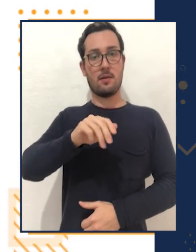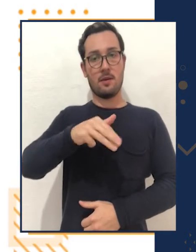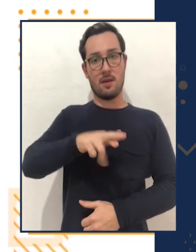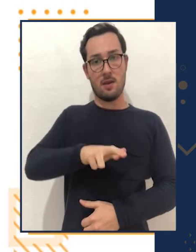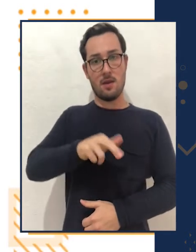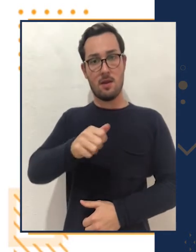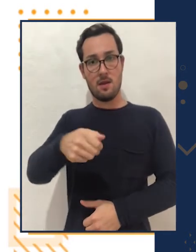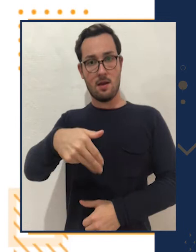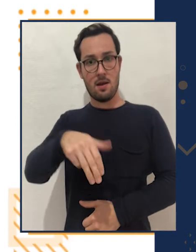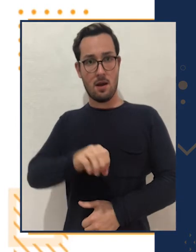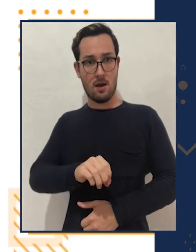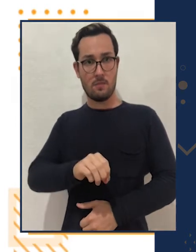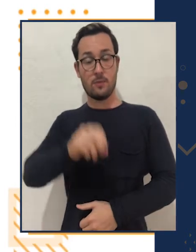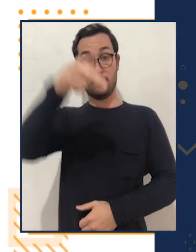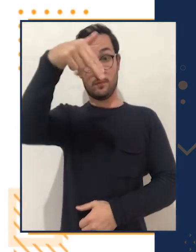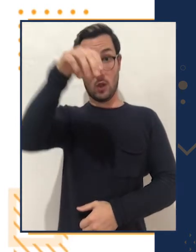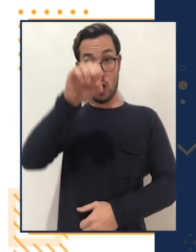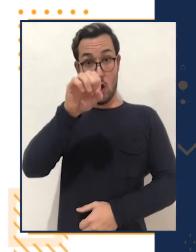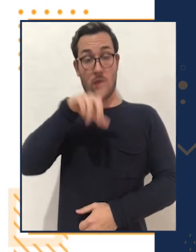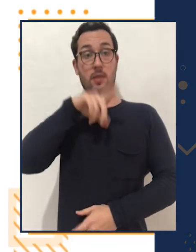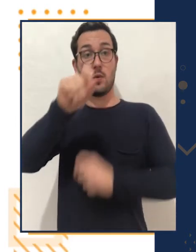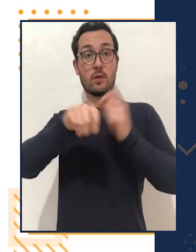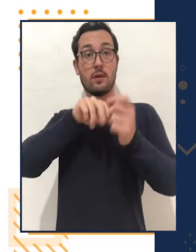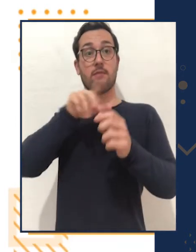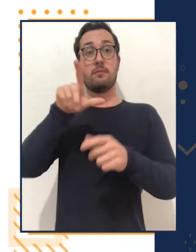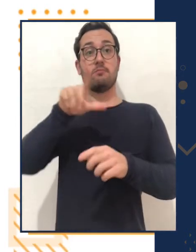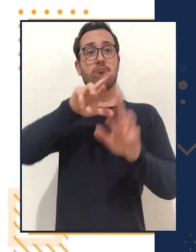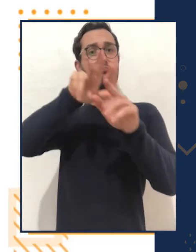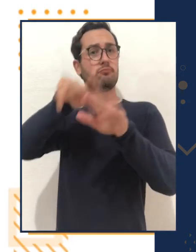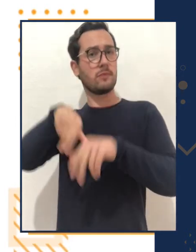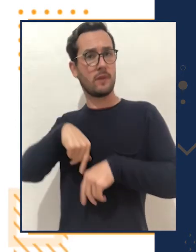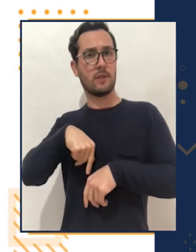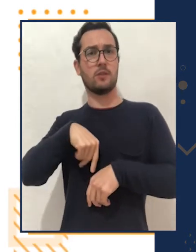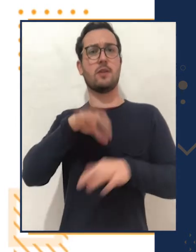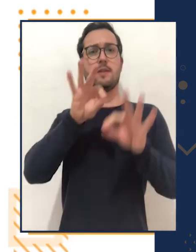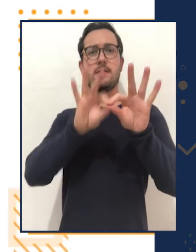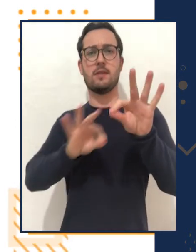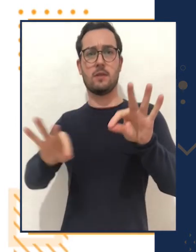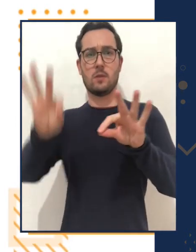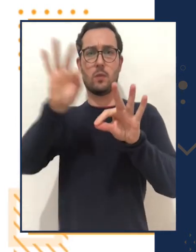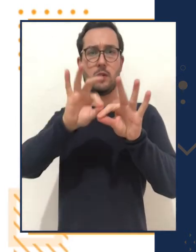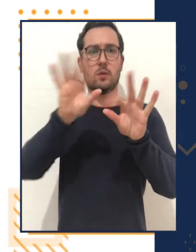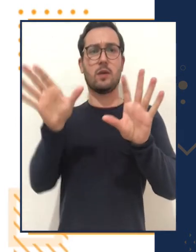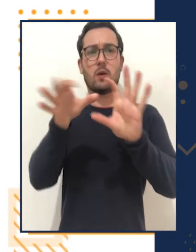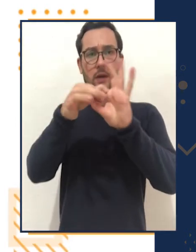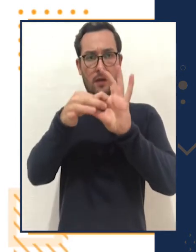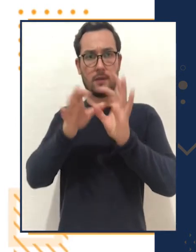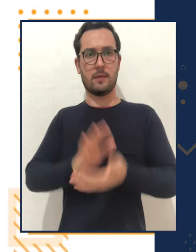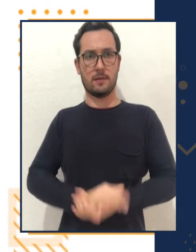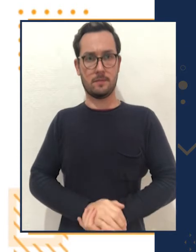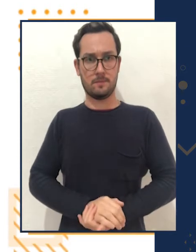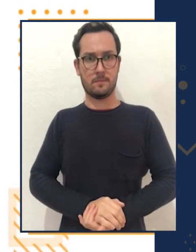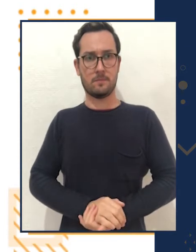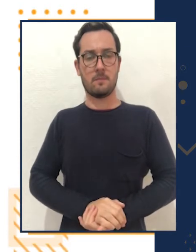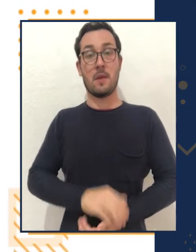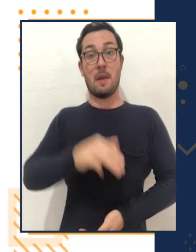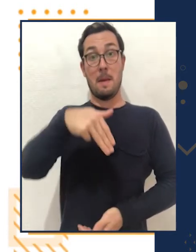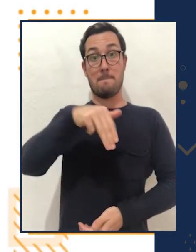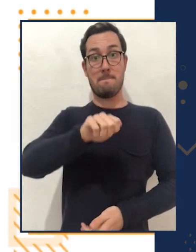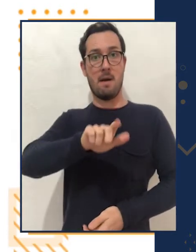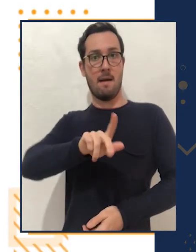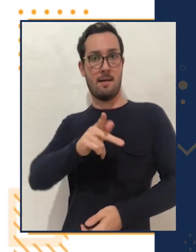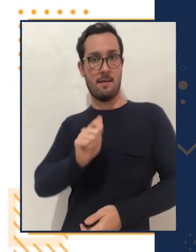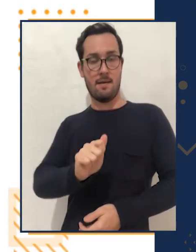Só que antes de avançar, a gente tem que entender que esses parâmetros que são utilizados para a gente poder então fazer